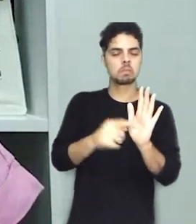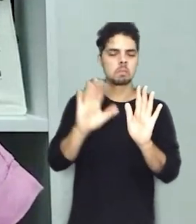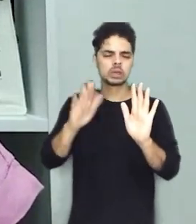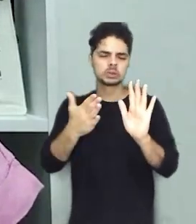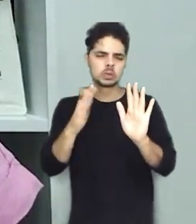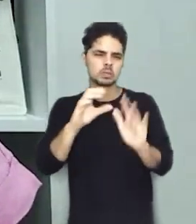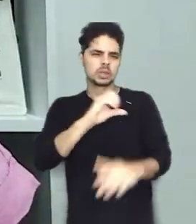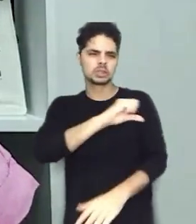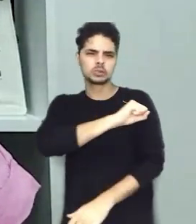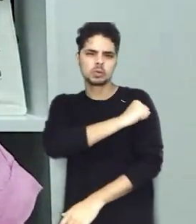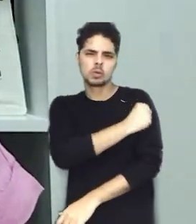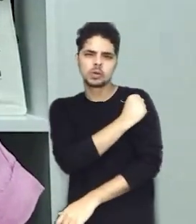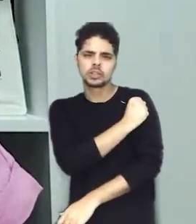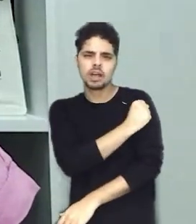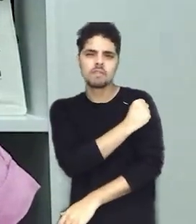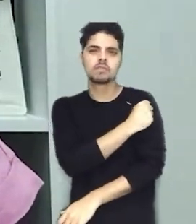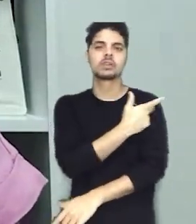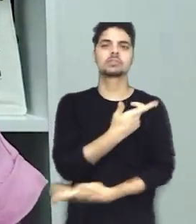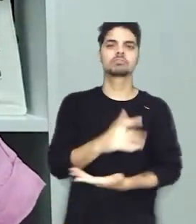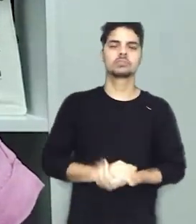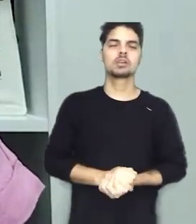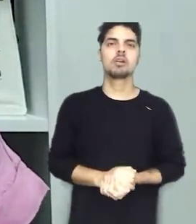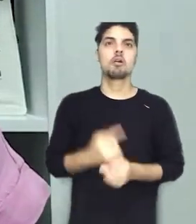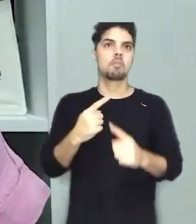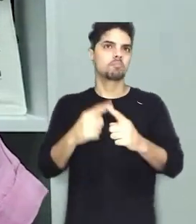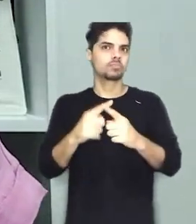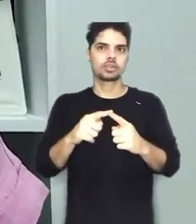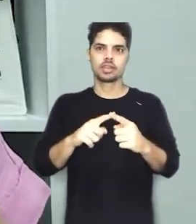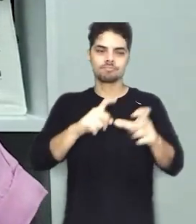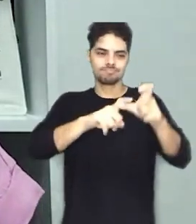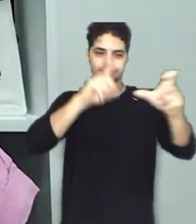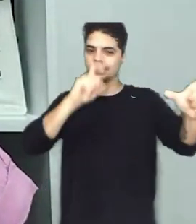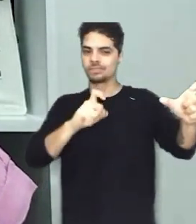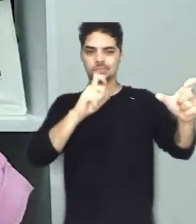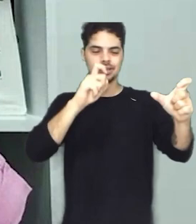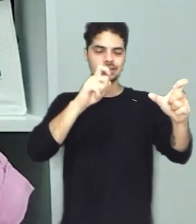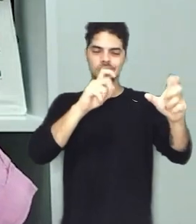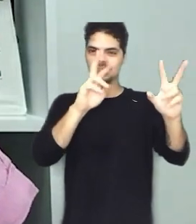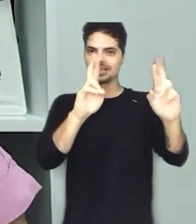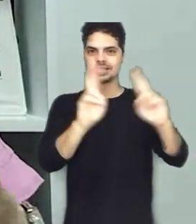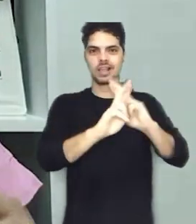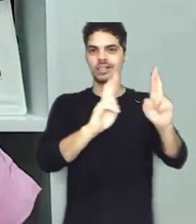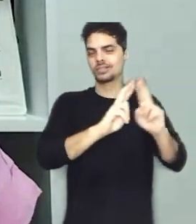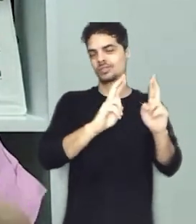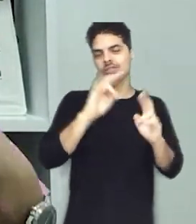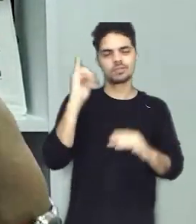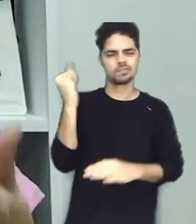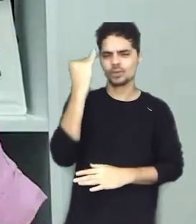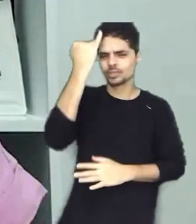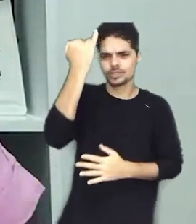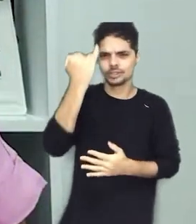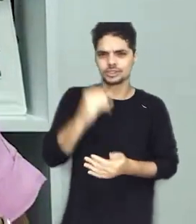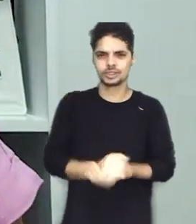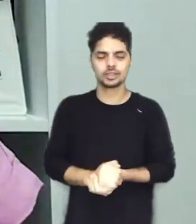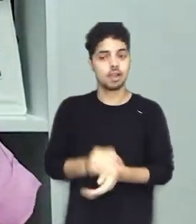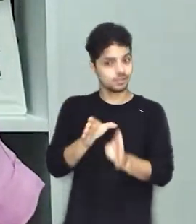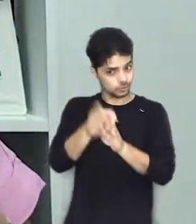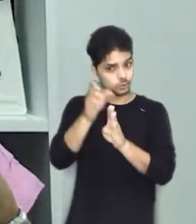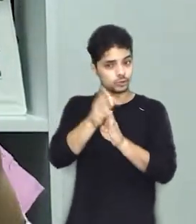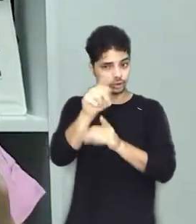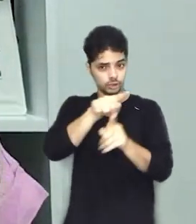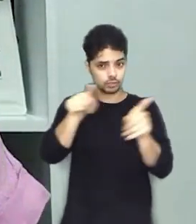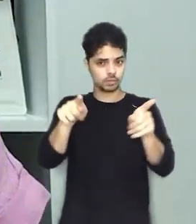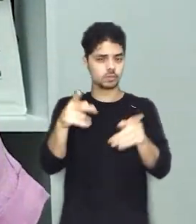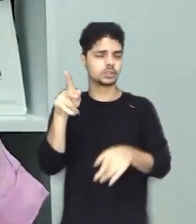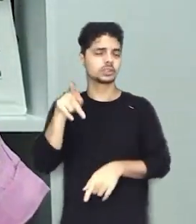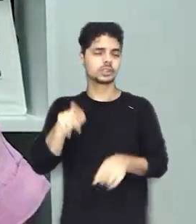alunos do oitavo ano do ensino fundamental sobre a independência do Brasil. Sugiro também que numa